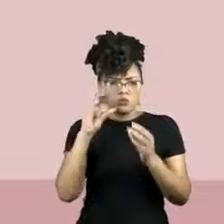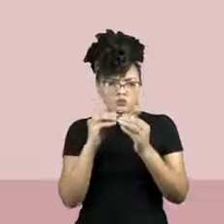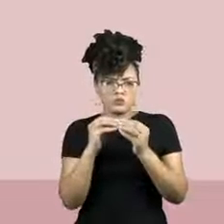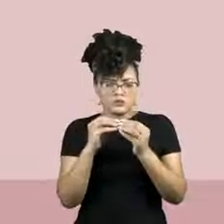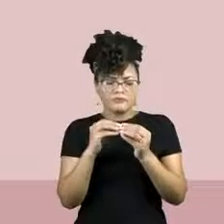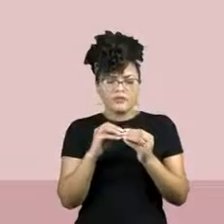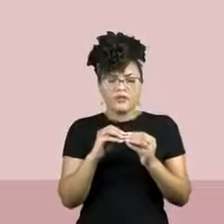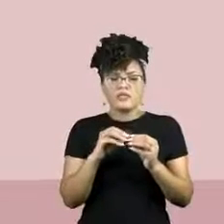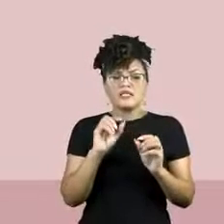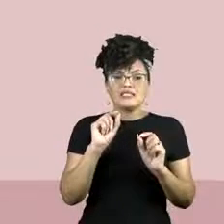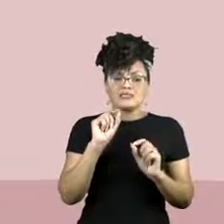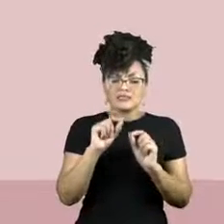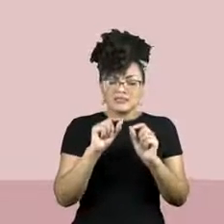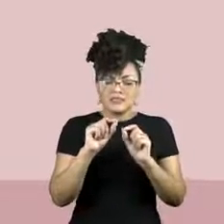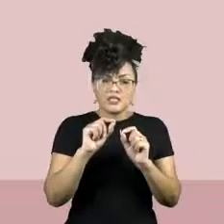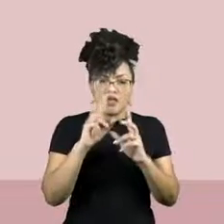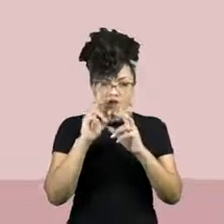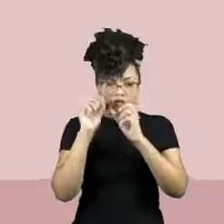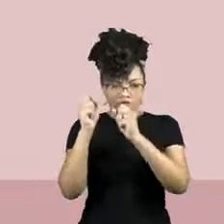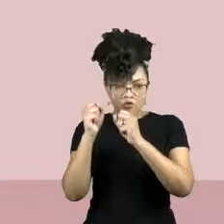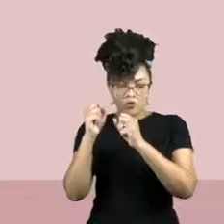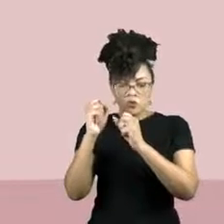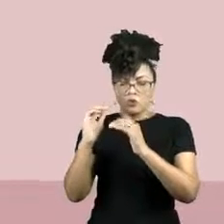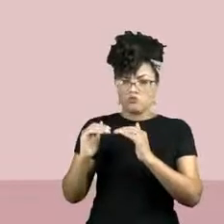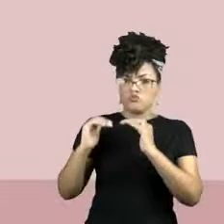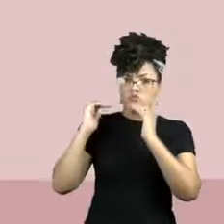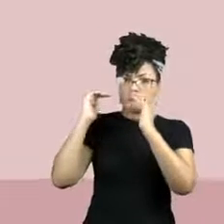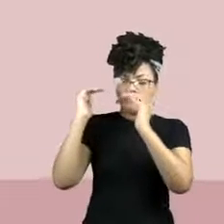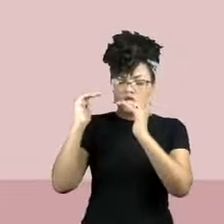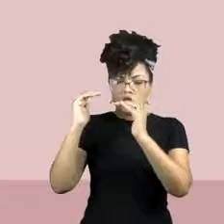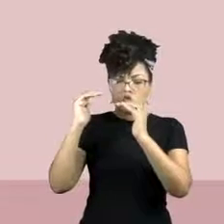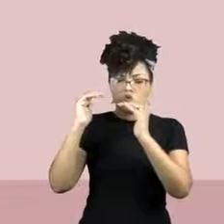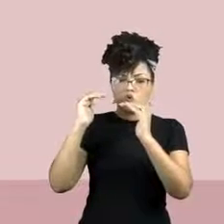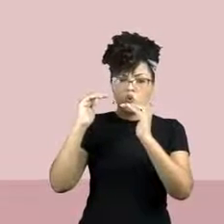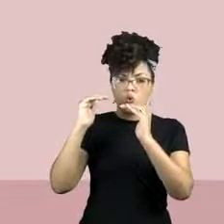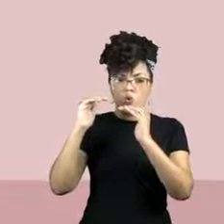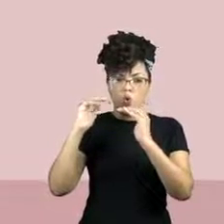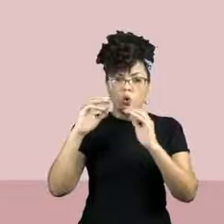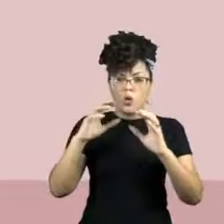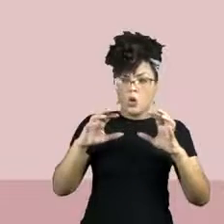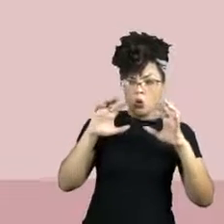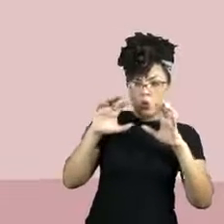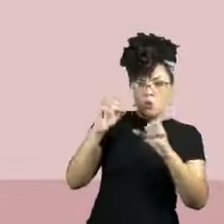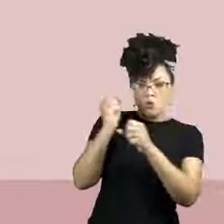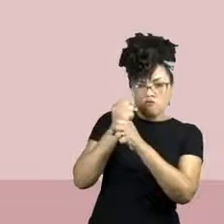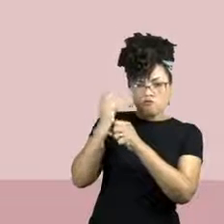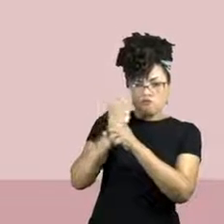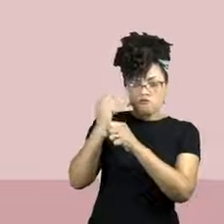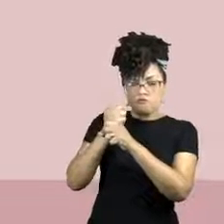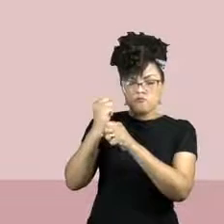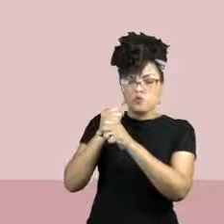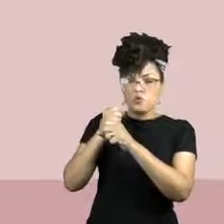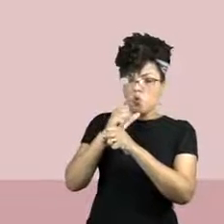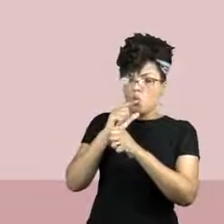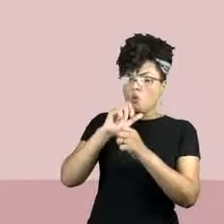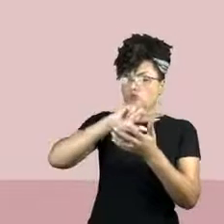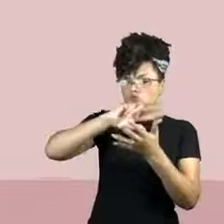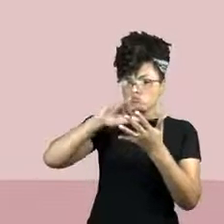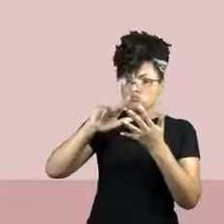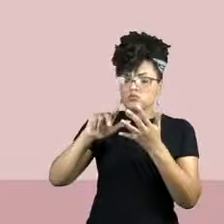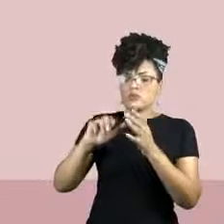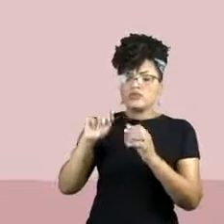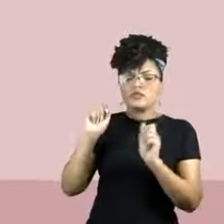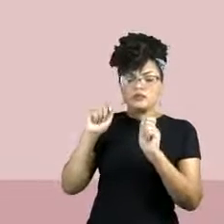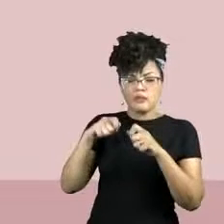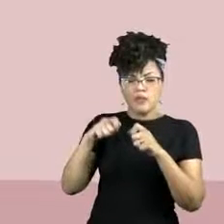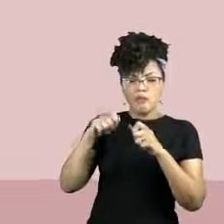ao cisalhamento do solo, né, for superior à tensão de cisalhamento que se desenvolve para ocorrer a ruptura, né, esse